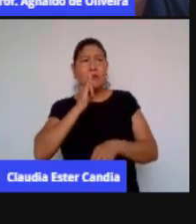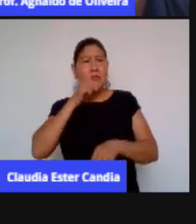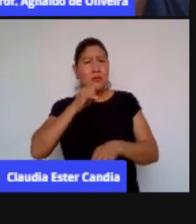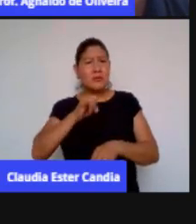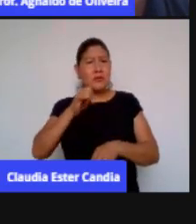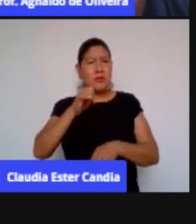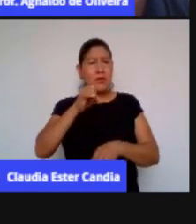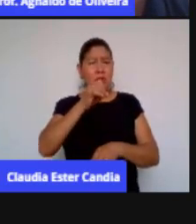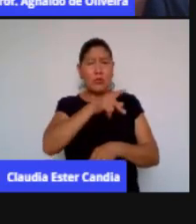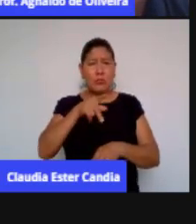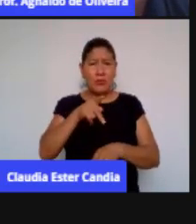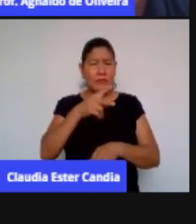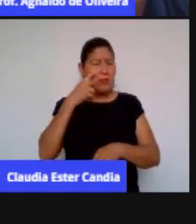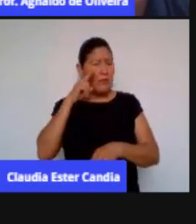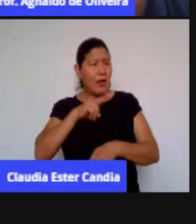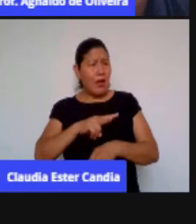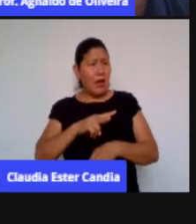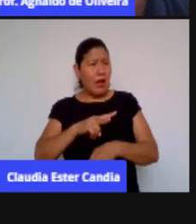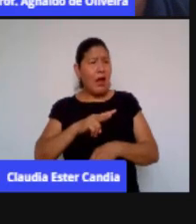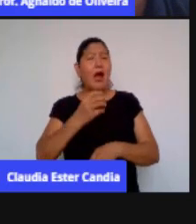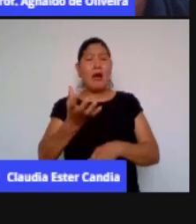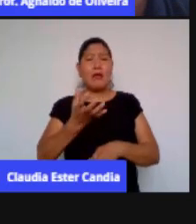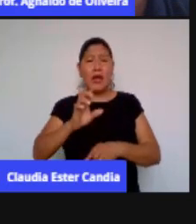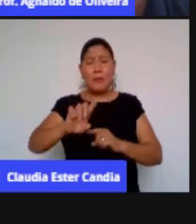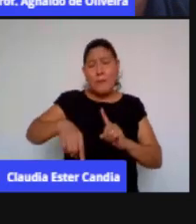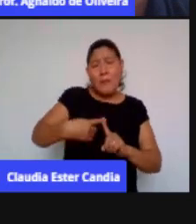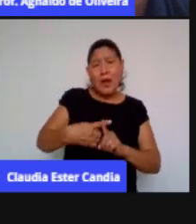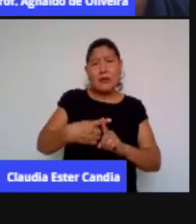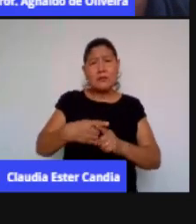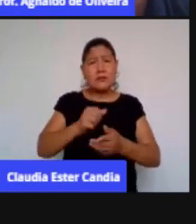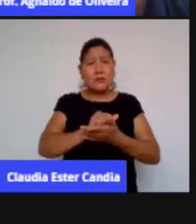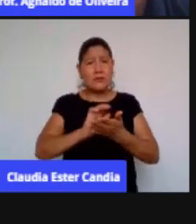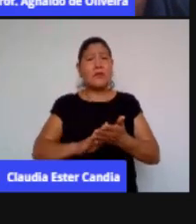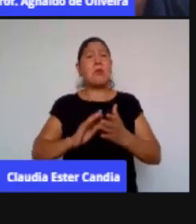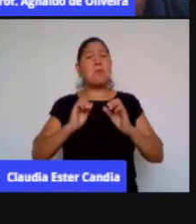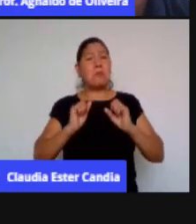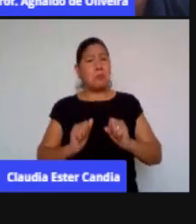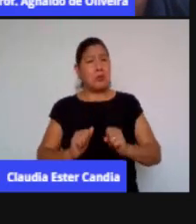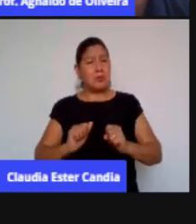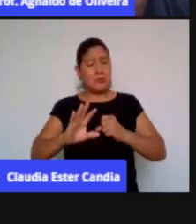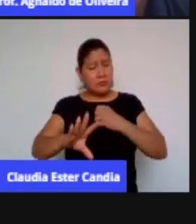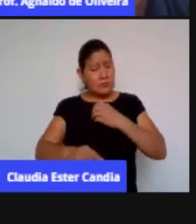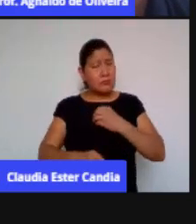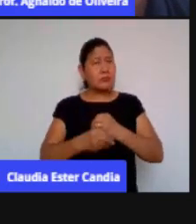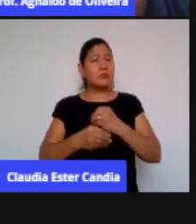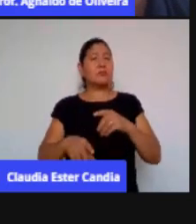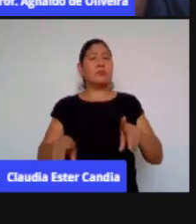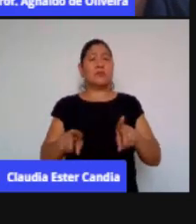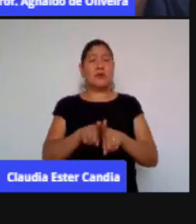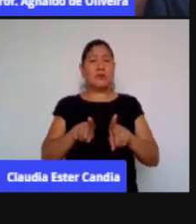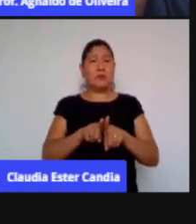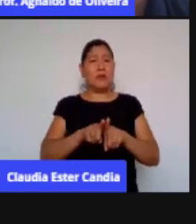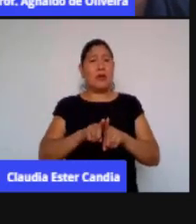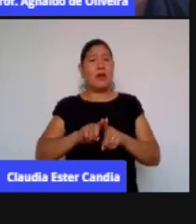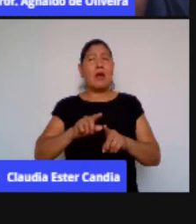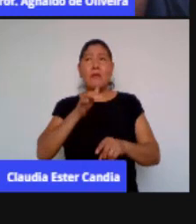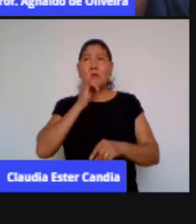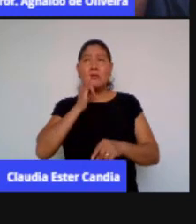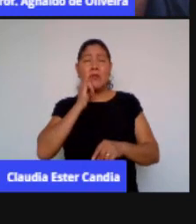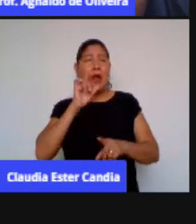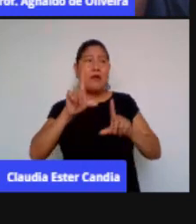ele queira trabalhar outras habilidades que não sejam indicadas, que inclusive o Pablo até citou lá no início, que nós chamamos de habilidades